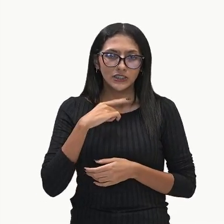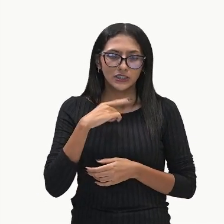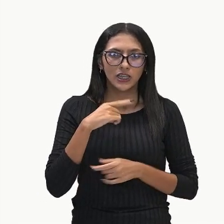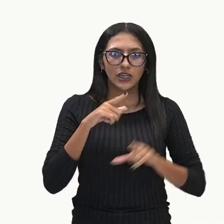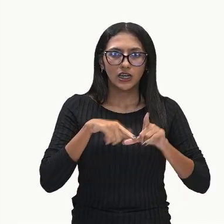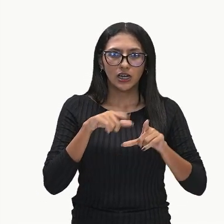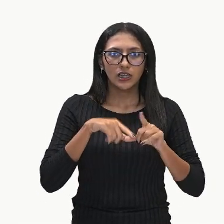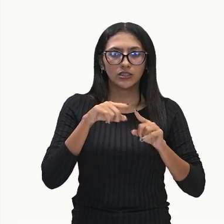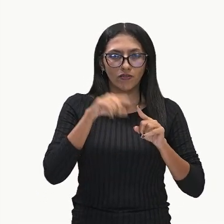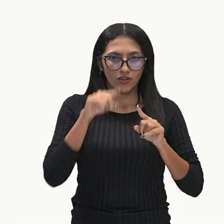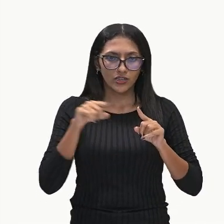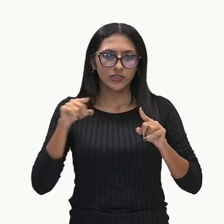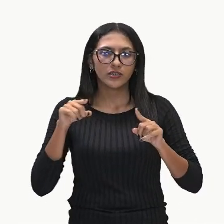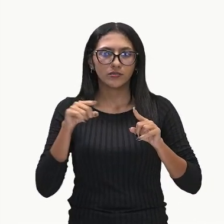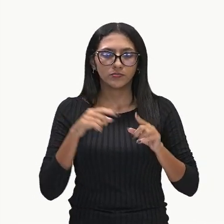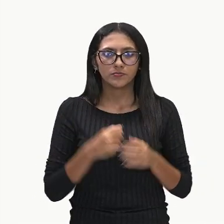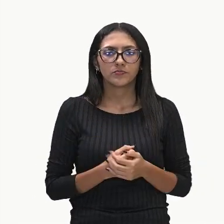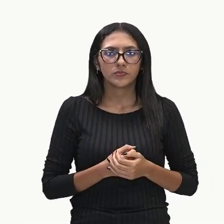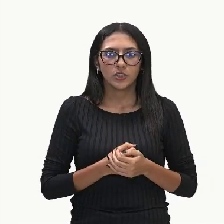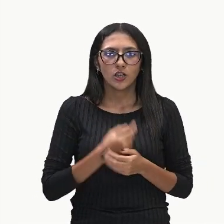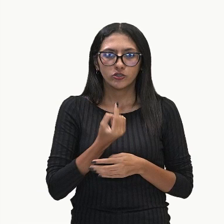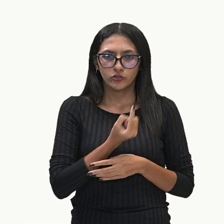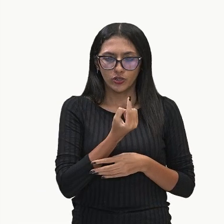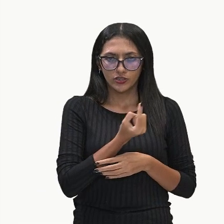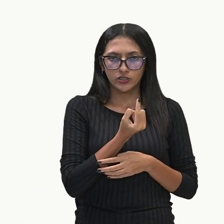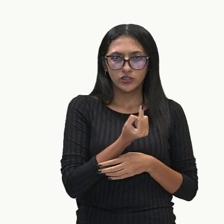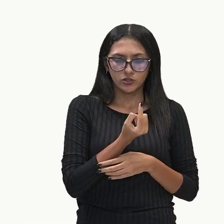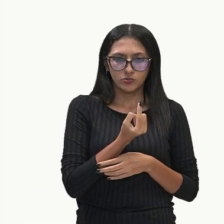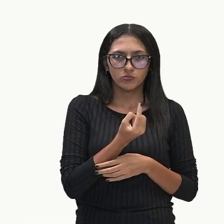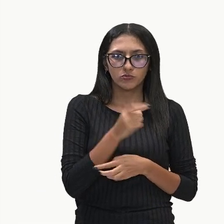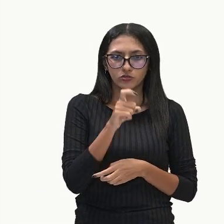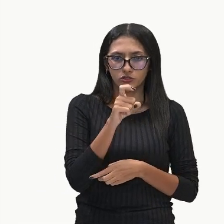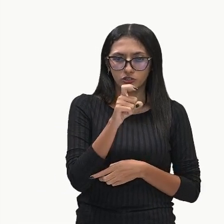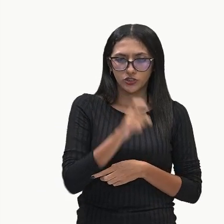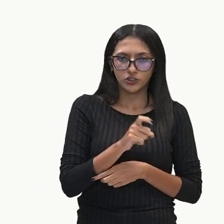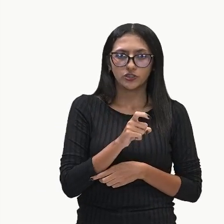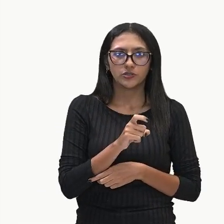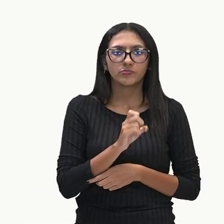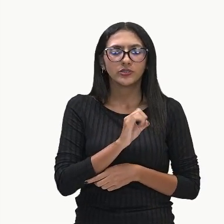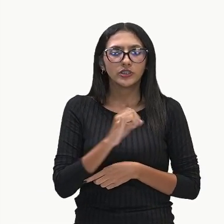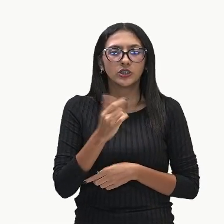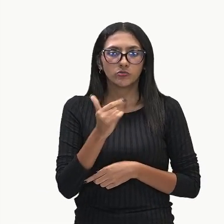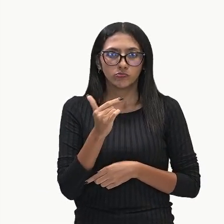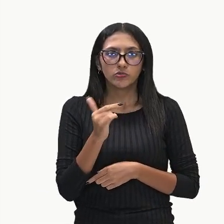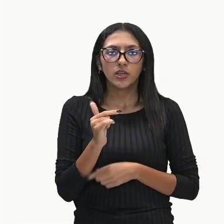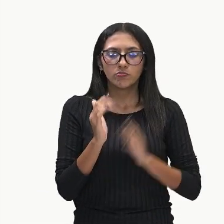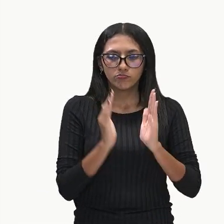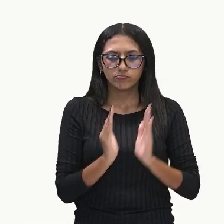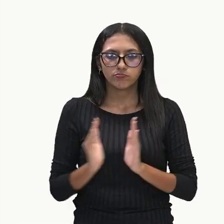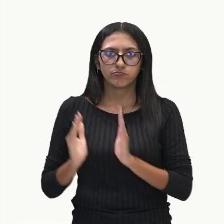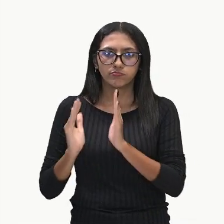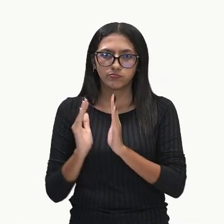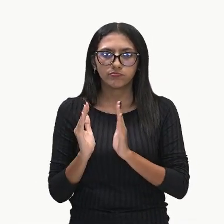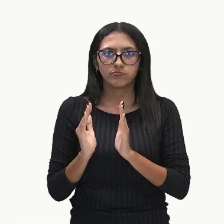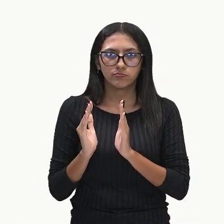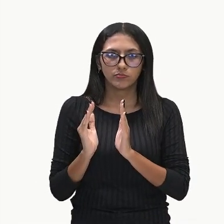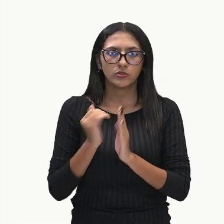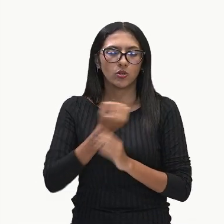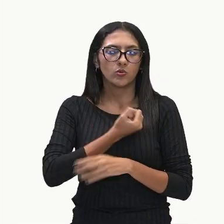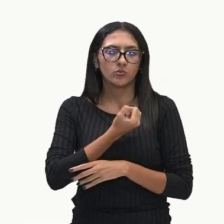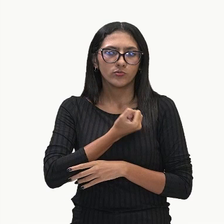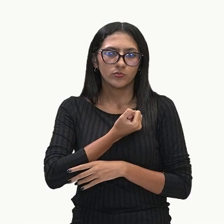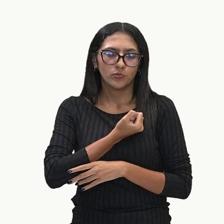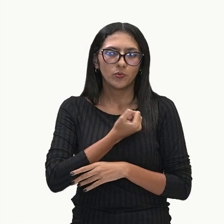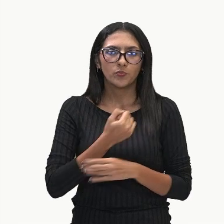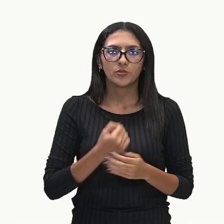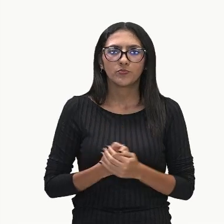fica, e quem não tem variável vai passar para o outro lado com o sinal trocado, porque